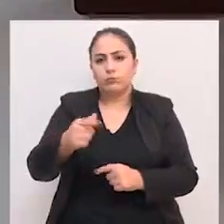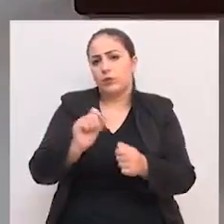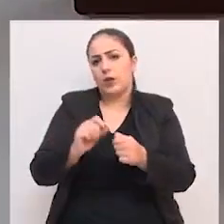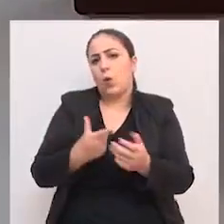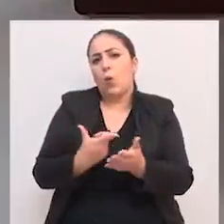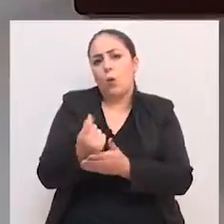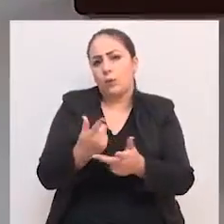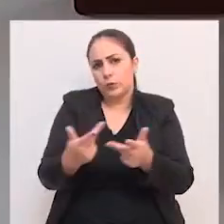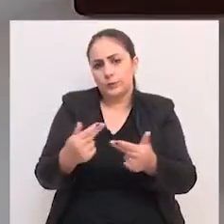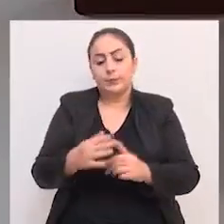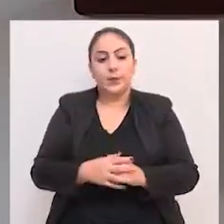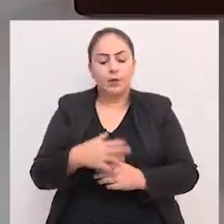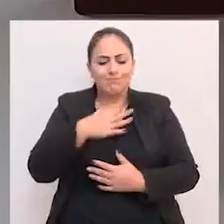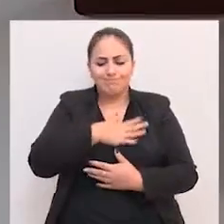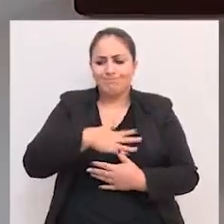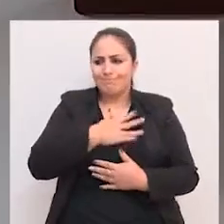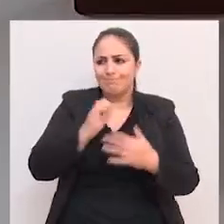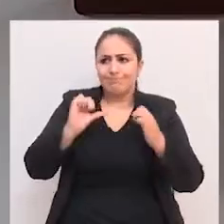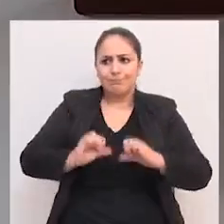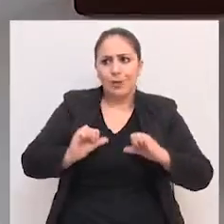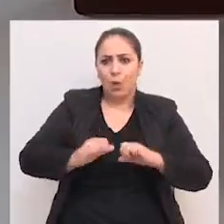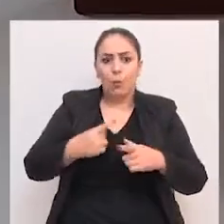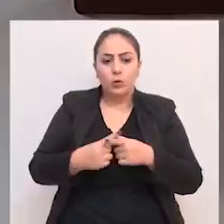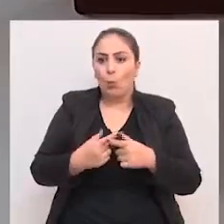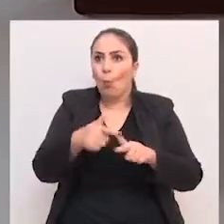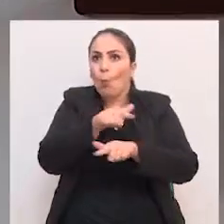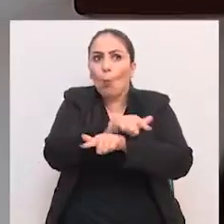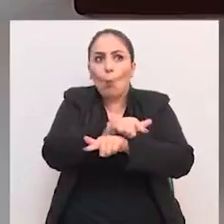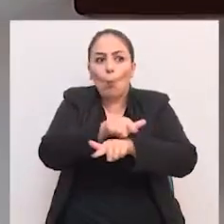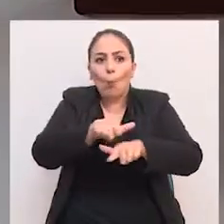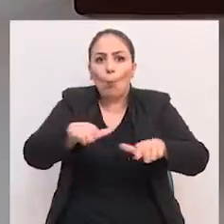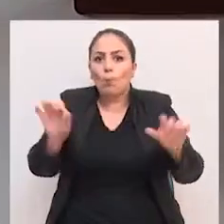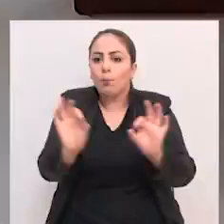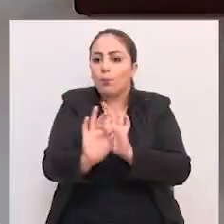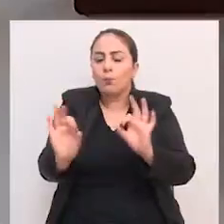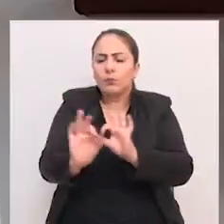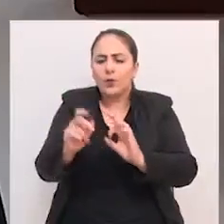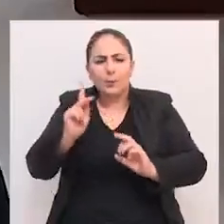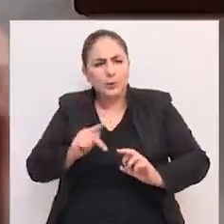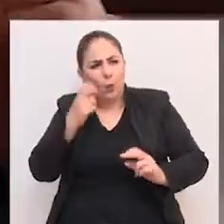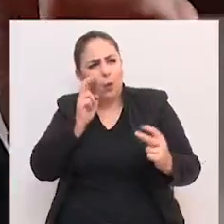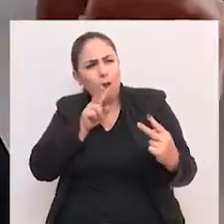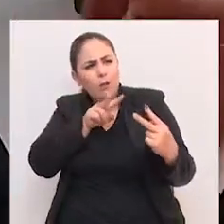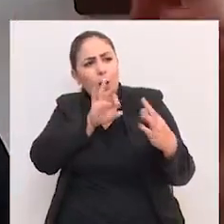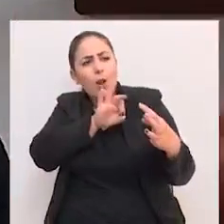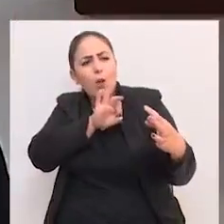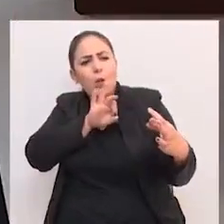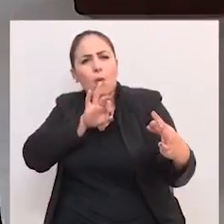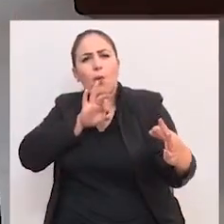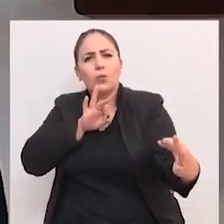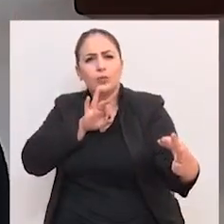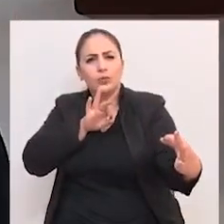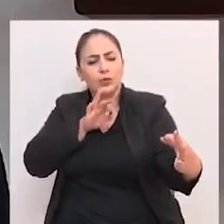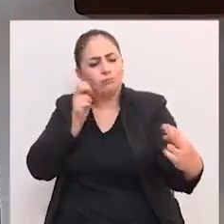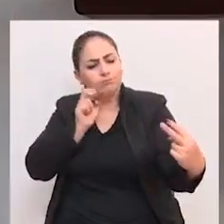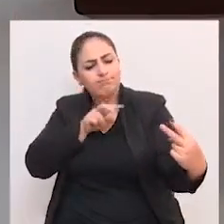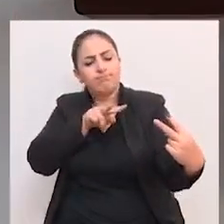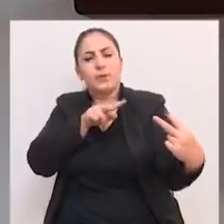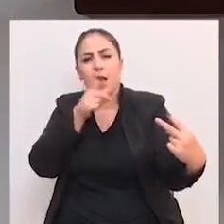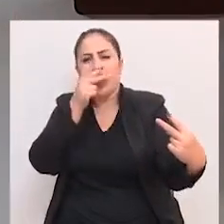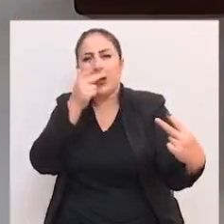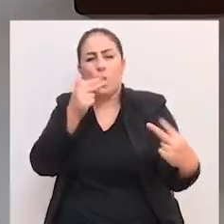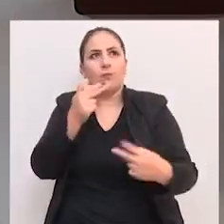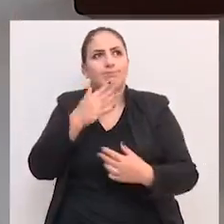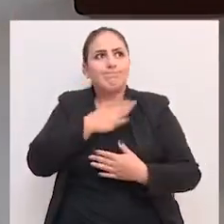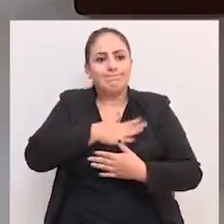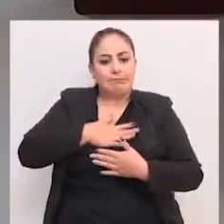compras. E mesmo assim eu me sentia mal, porque não havia ninguém na rua. As pessoas se olhavam assim lá de longe, e